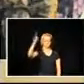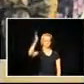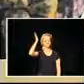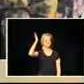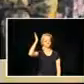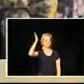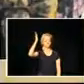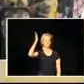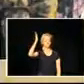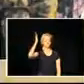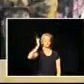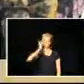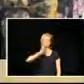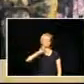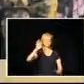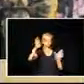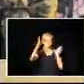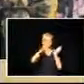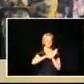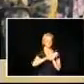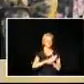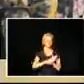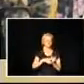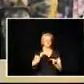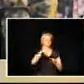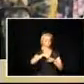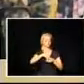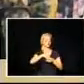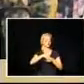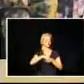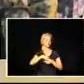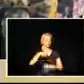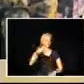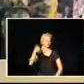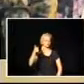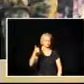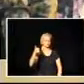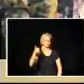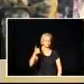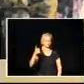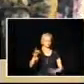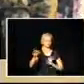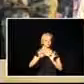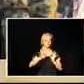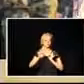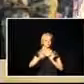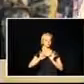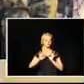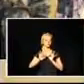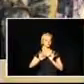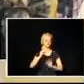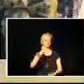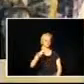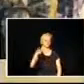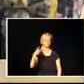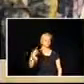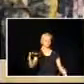Esta lei entra em vigor na data de sua publicação. Em votação, aprovado o projeto 32 com suas